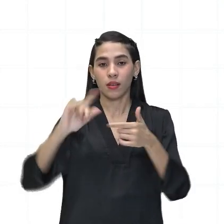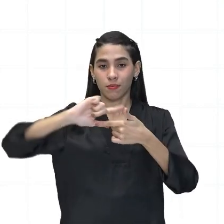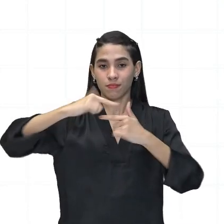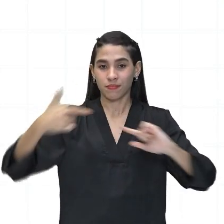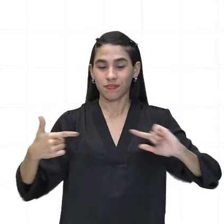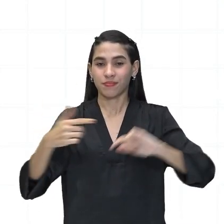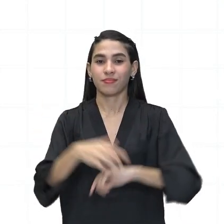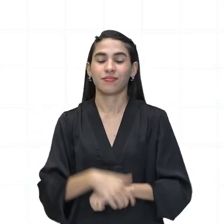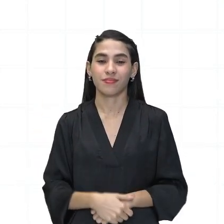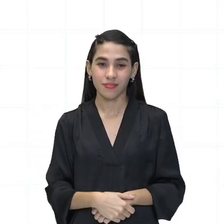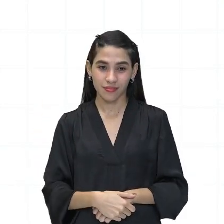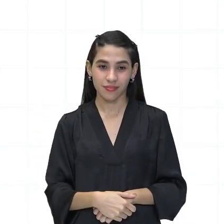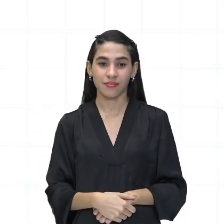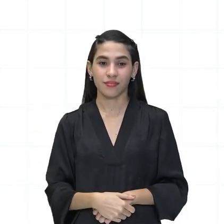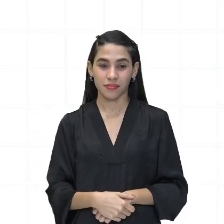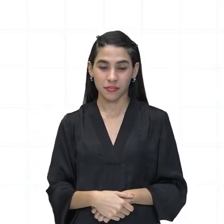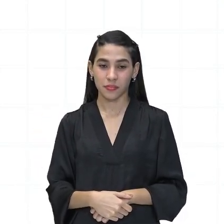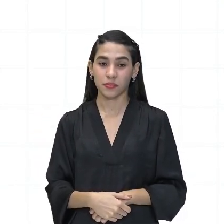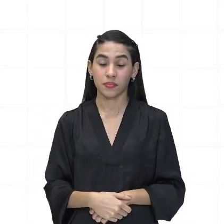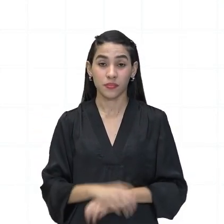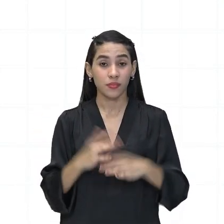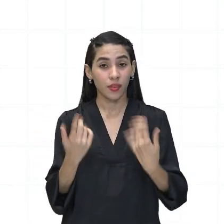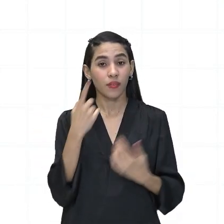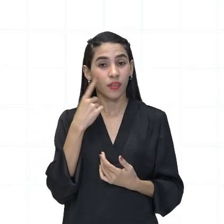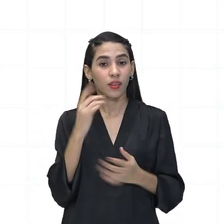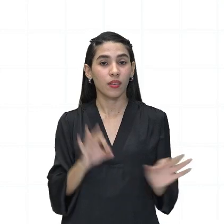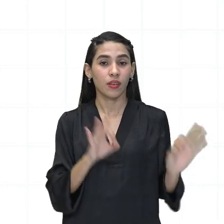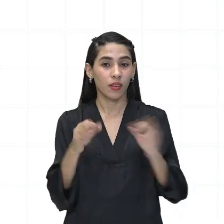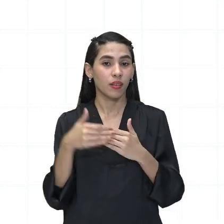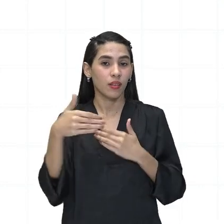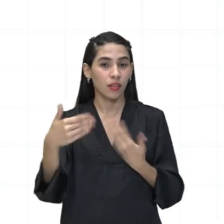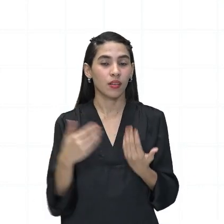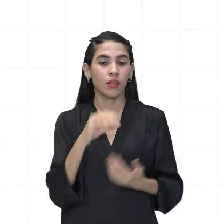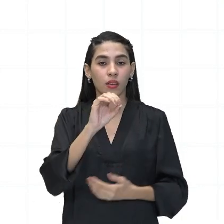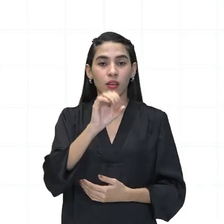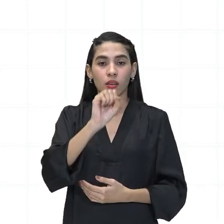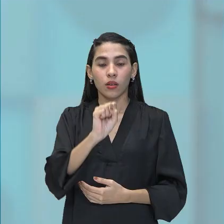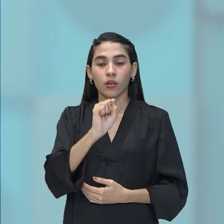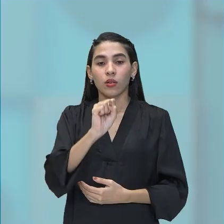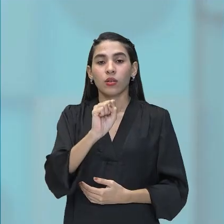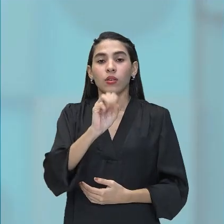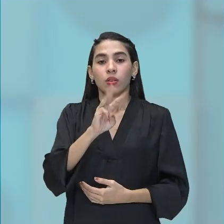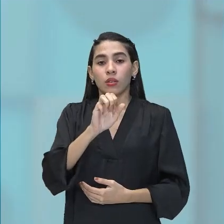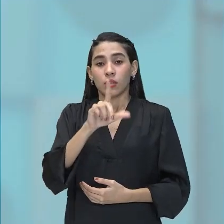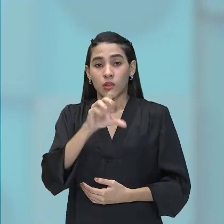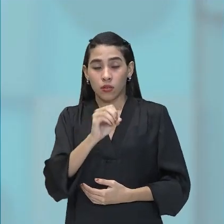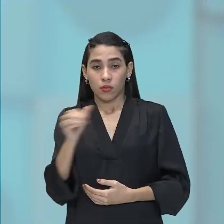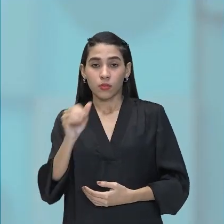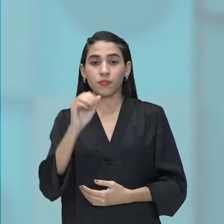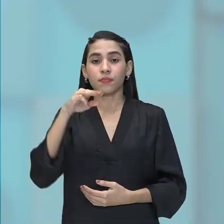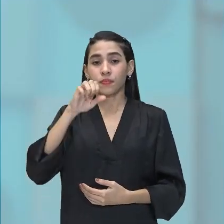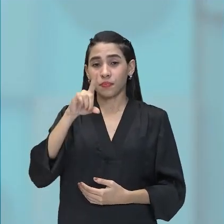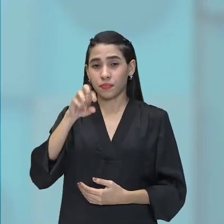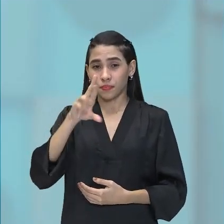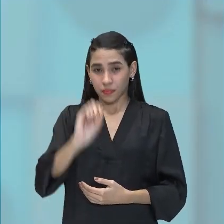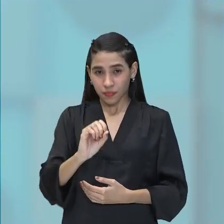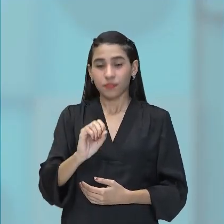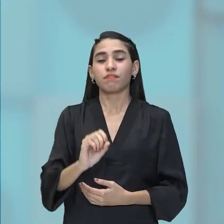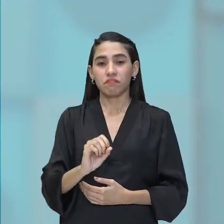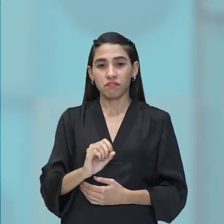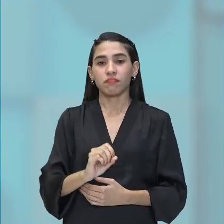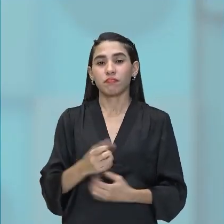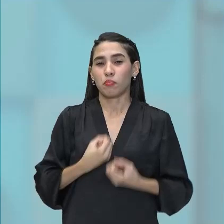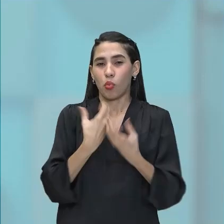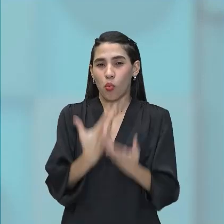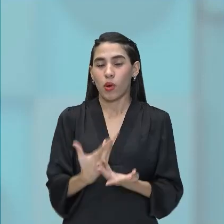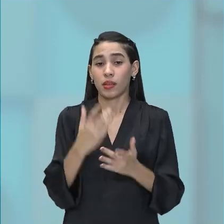movimento modernista. Então vejam só, Oswald de Andrade foi o quê? Um grande poeta modernista, né?